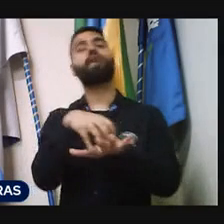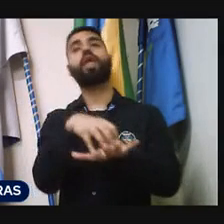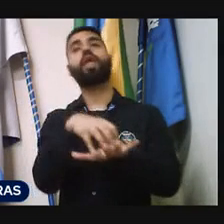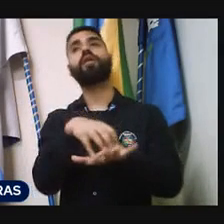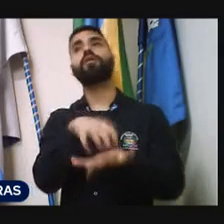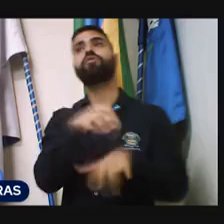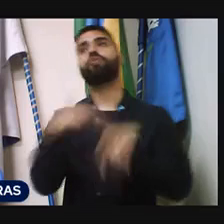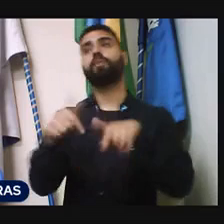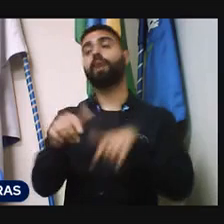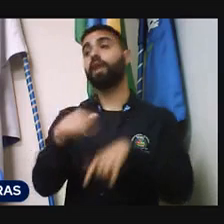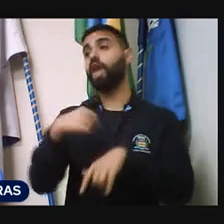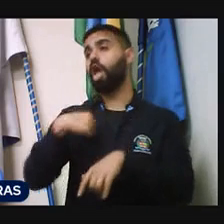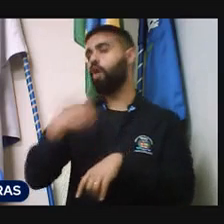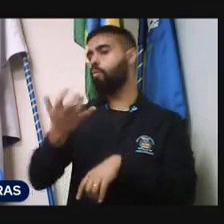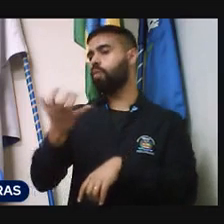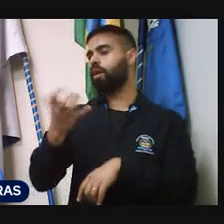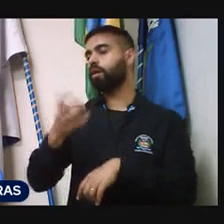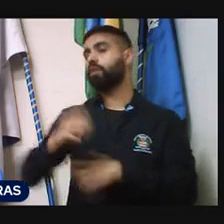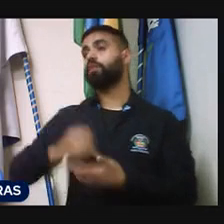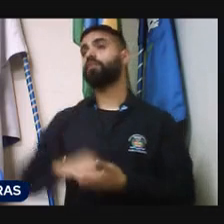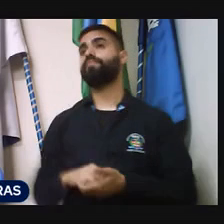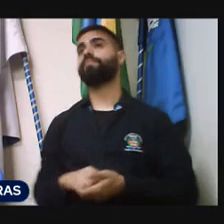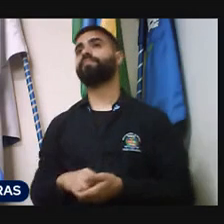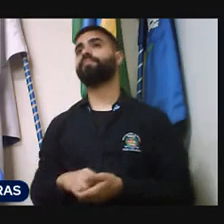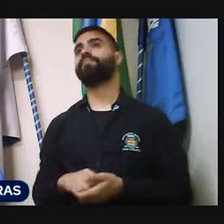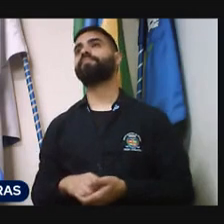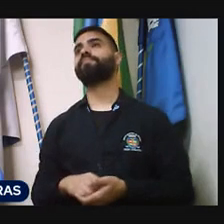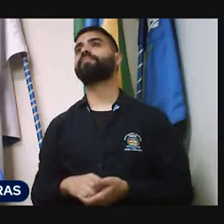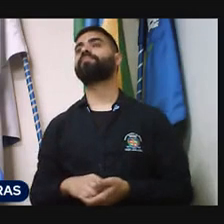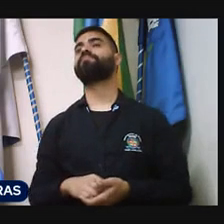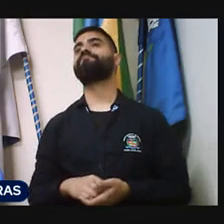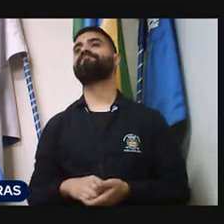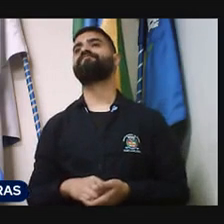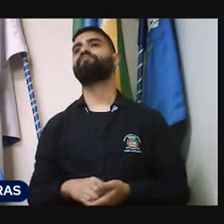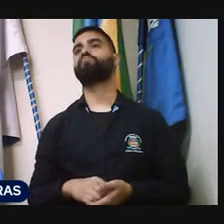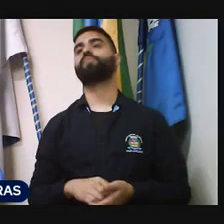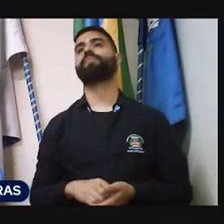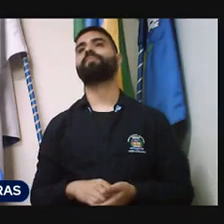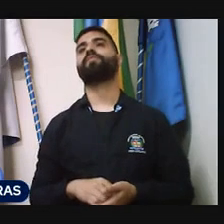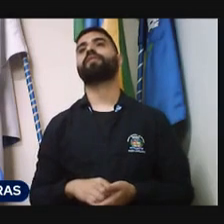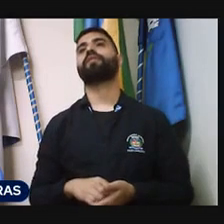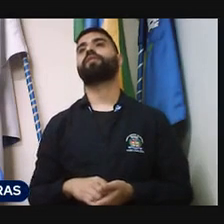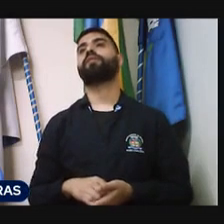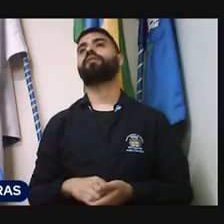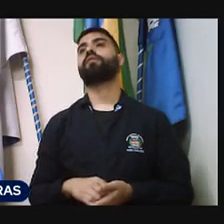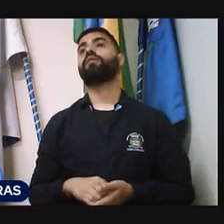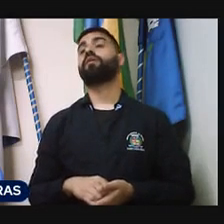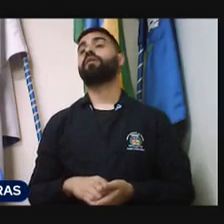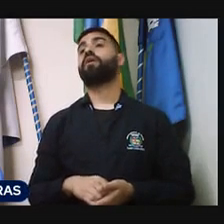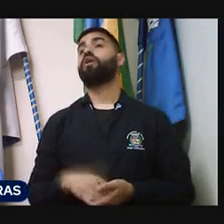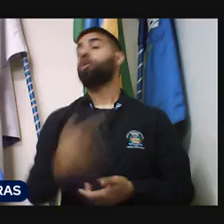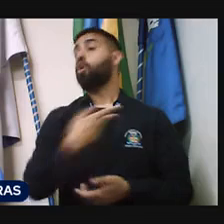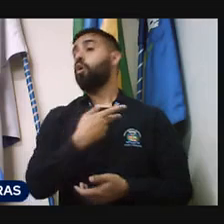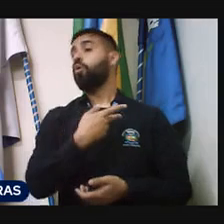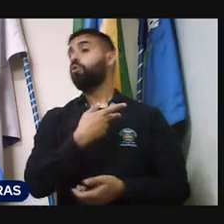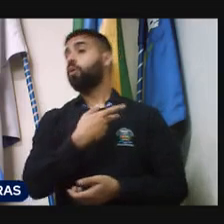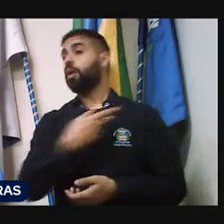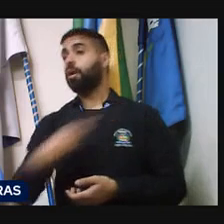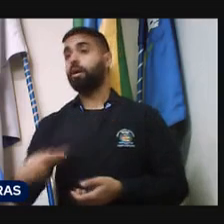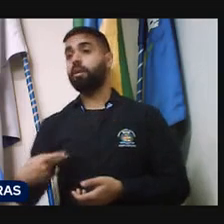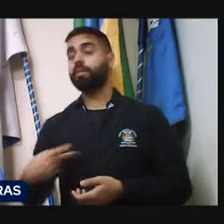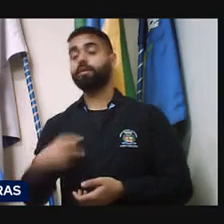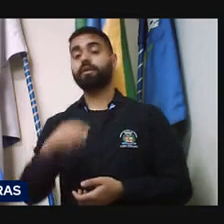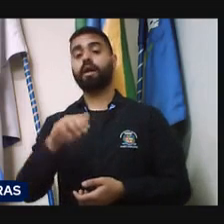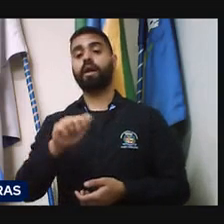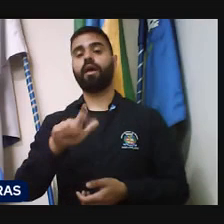e aí queria destacar aqui o arrojamento do Presidente do Conselho Municipal de turismo o empresário